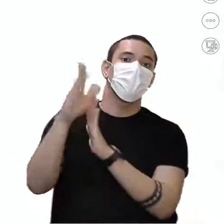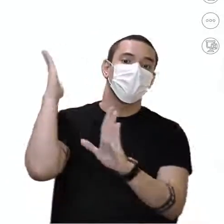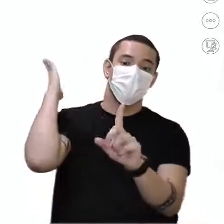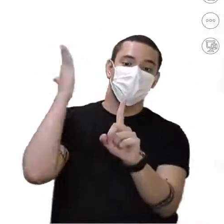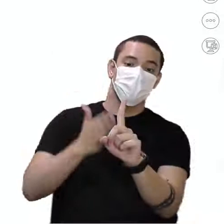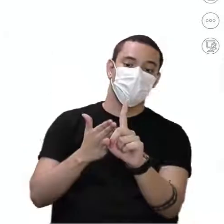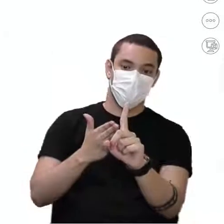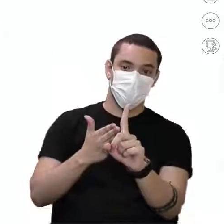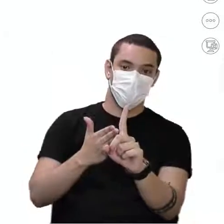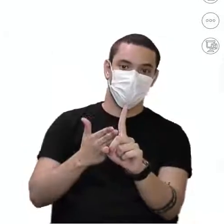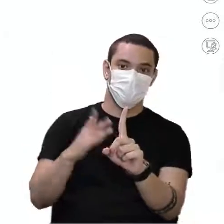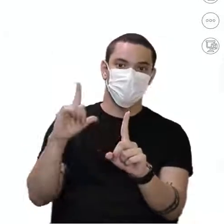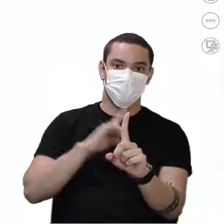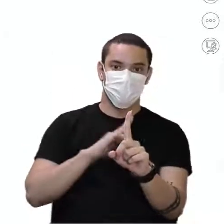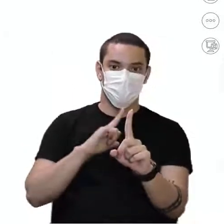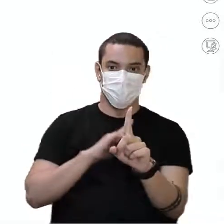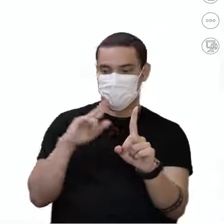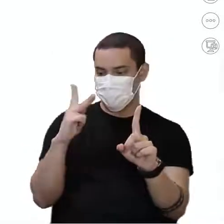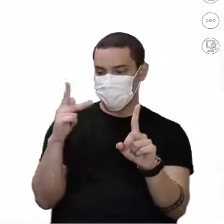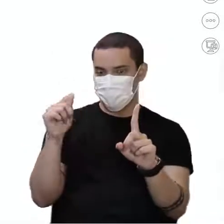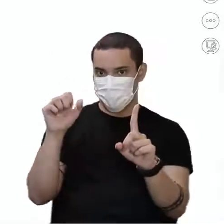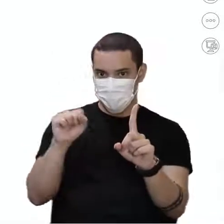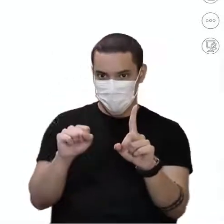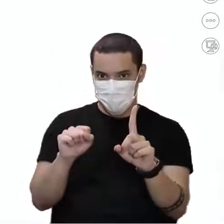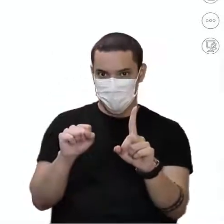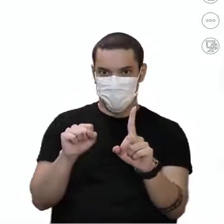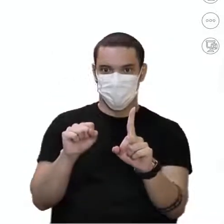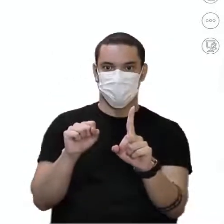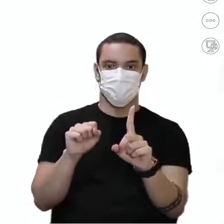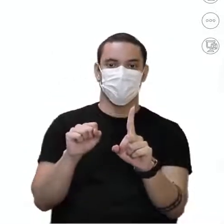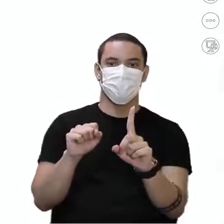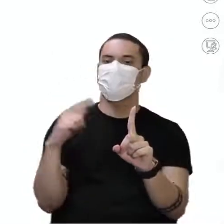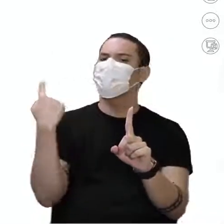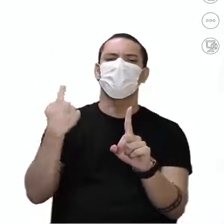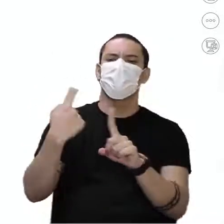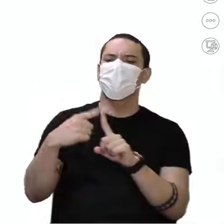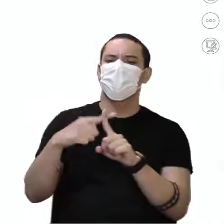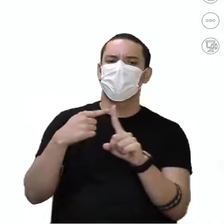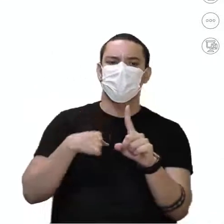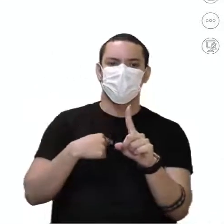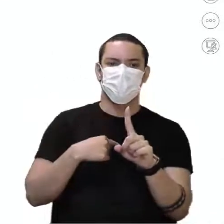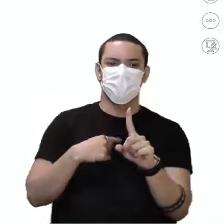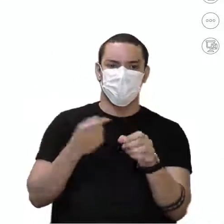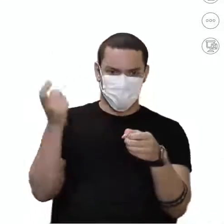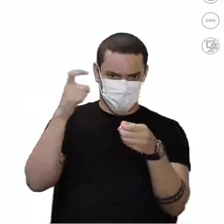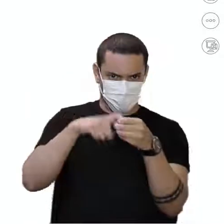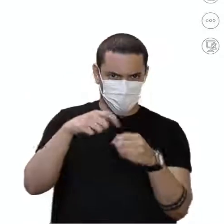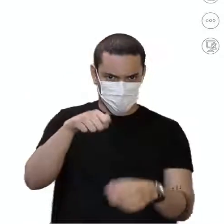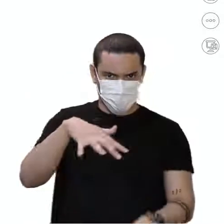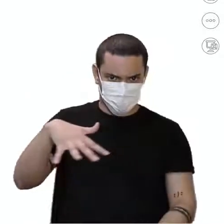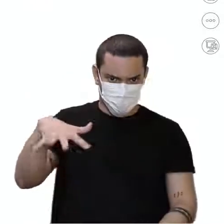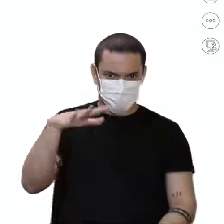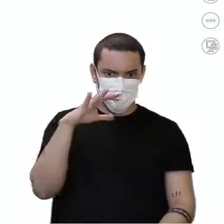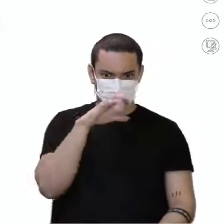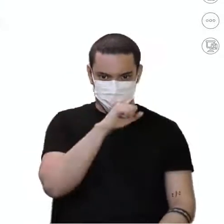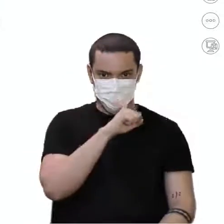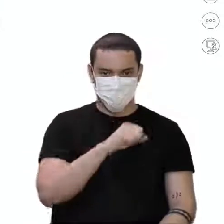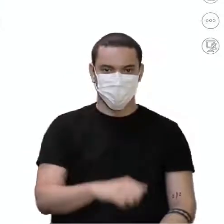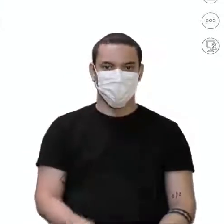Ele, aí vai ter o has aqui. Por quê? Porque estou falando, só um minutinho, deixa eu botar uma situação aqui para eu